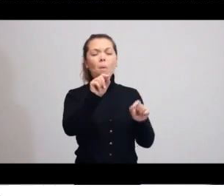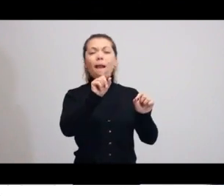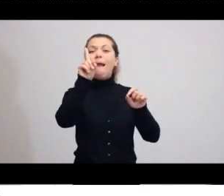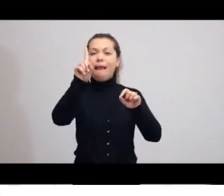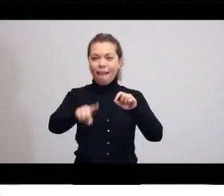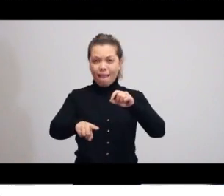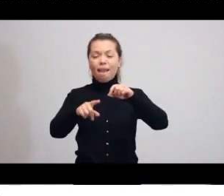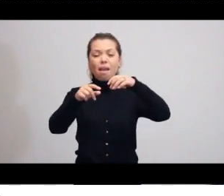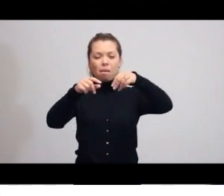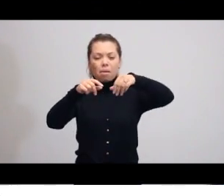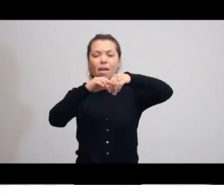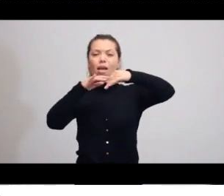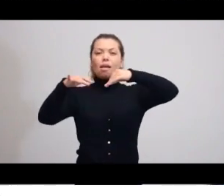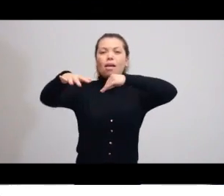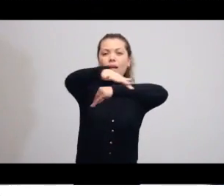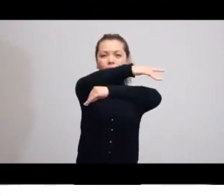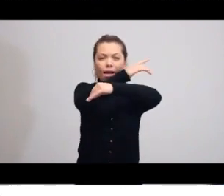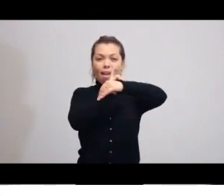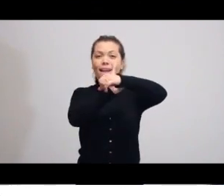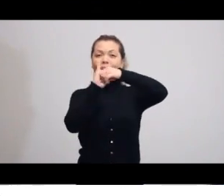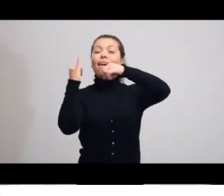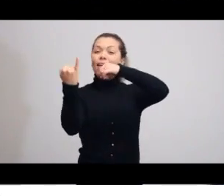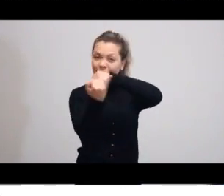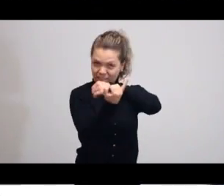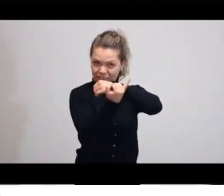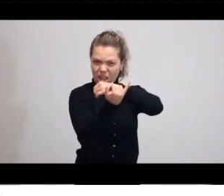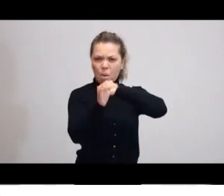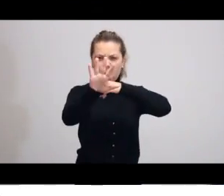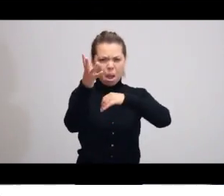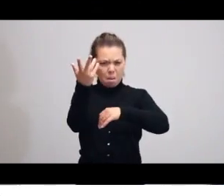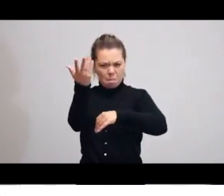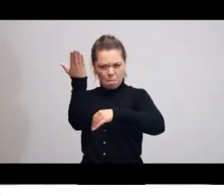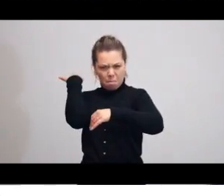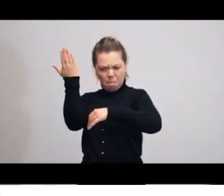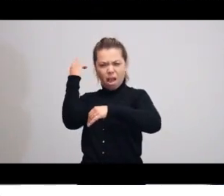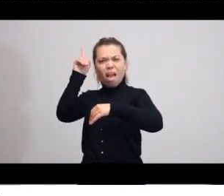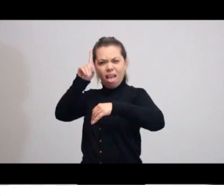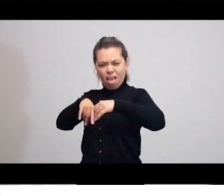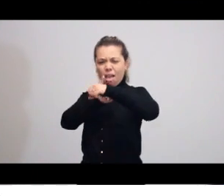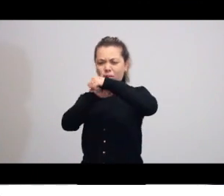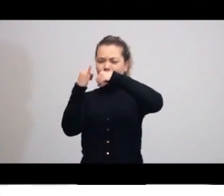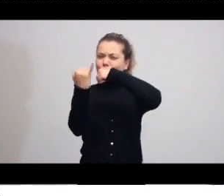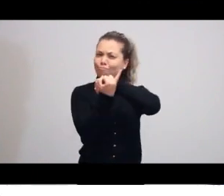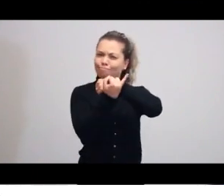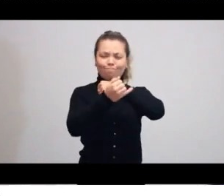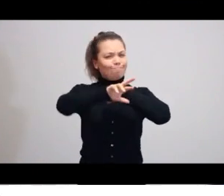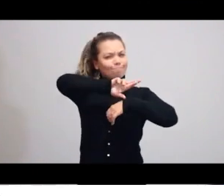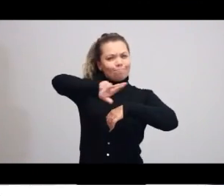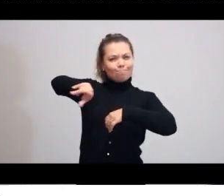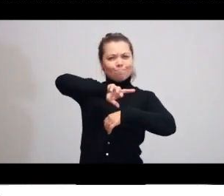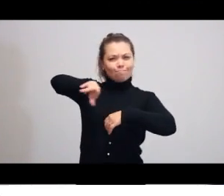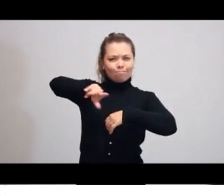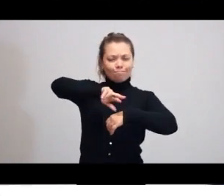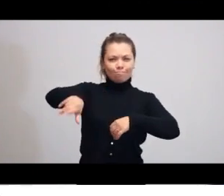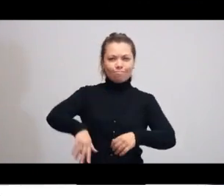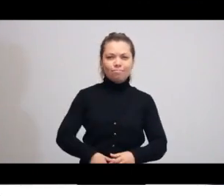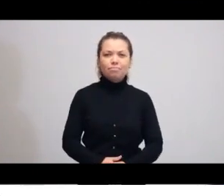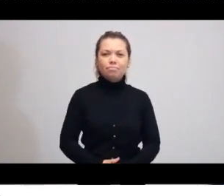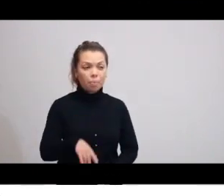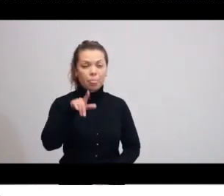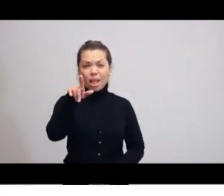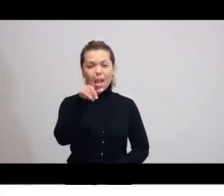pelos portugueses nas terras do Brasil colônia. Iguape tem passado nobre. Por aqui, alguns enriqueceram explorando